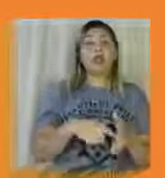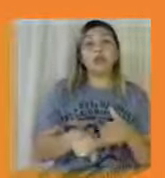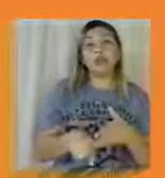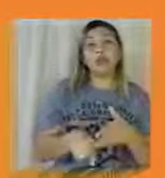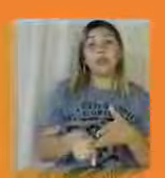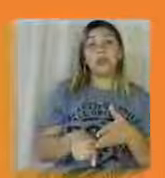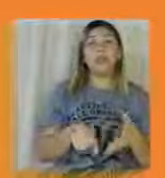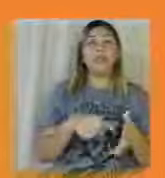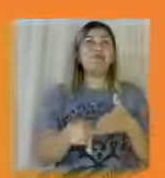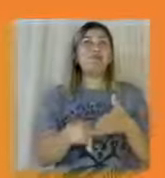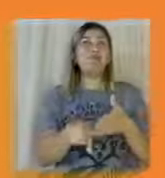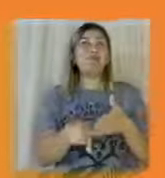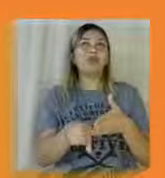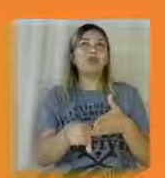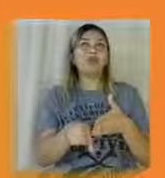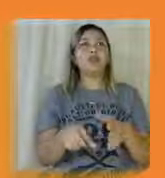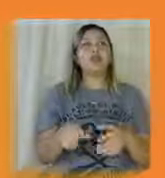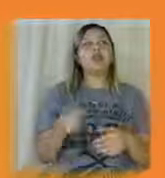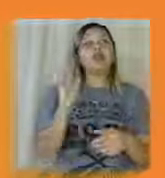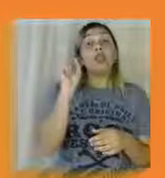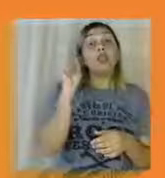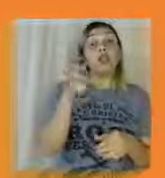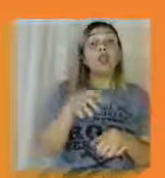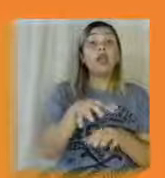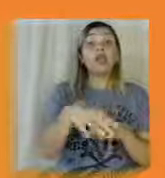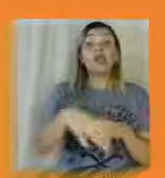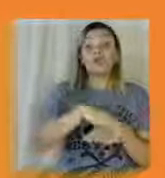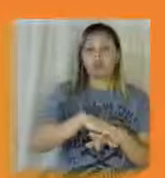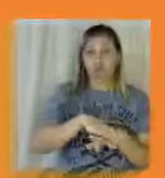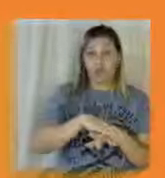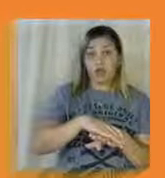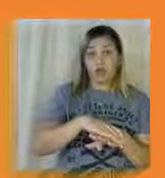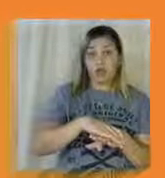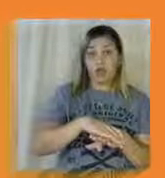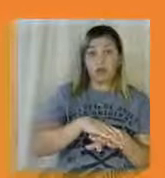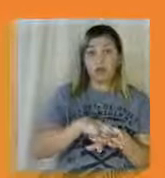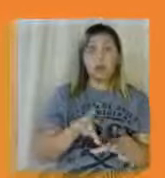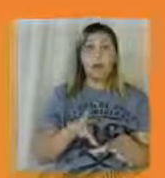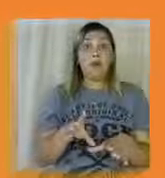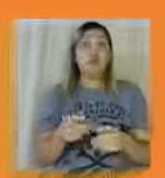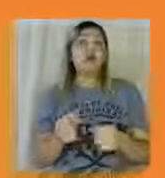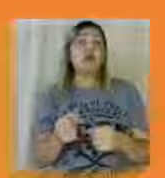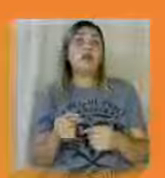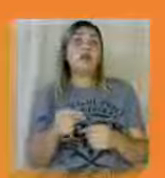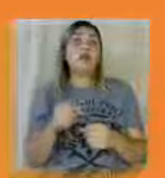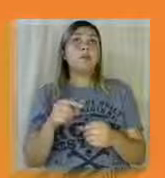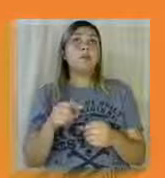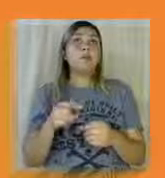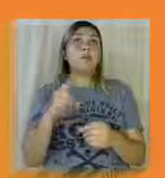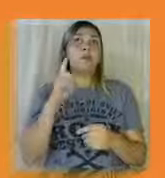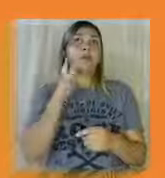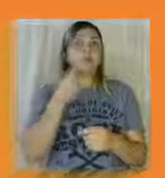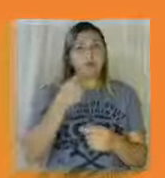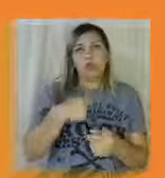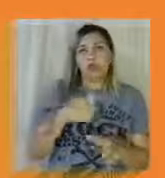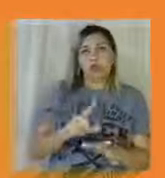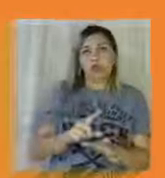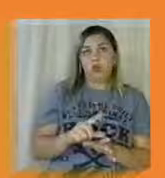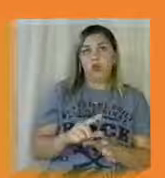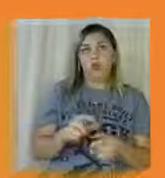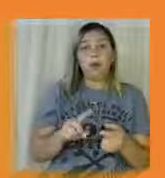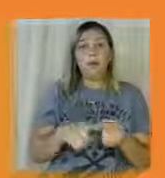Quer um sapato? Pode me perguntar, tá certo? Eu sou surda, mas eu entendo um pouco de oralização. Pode perguntar o que